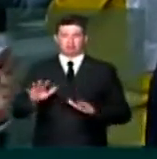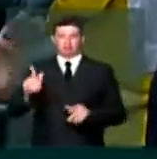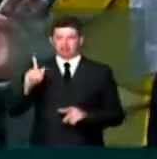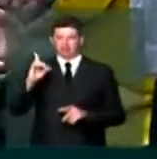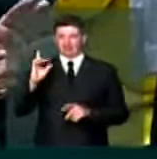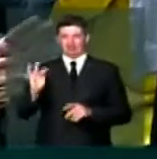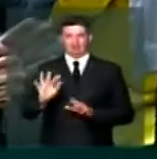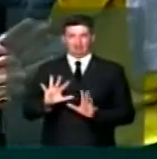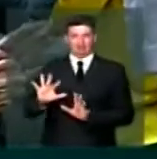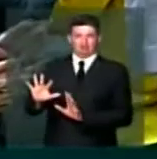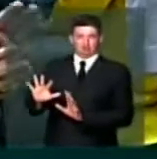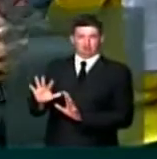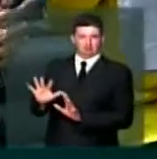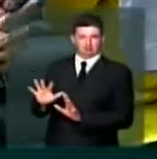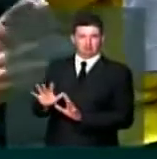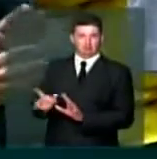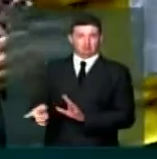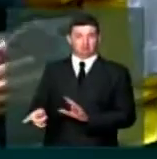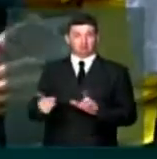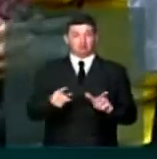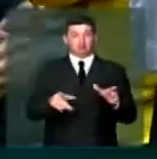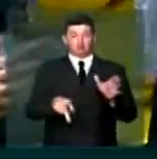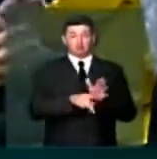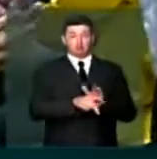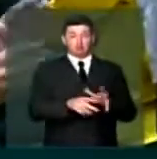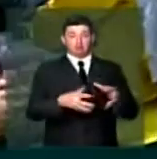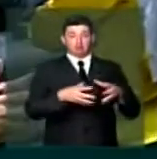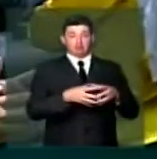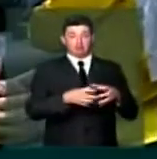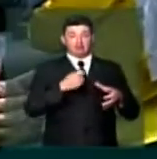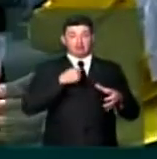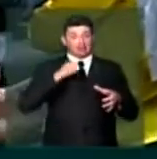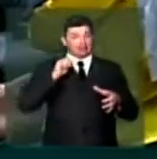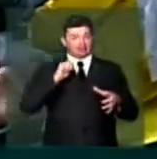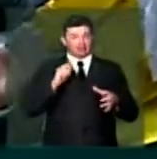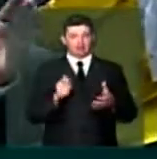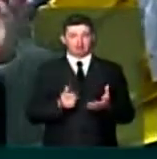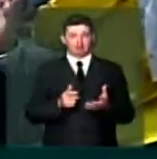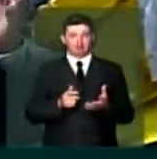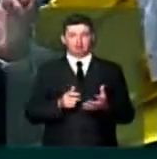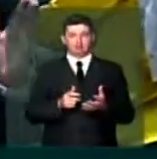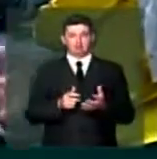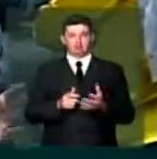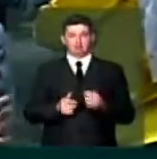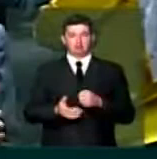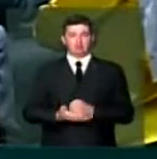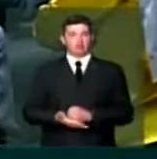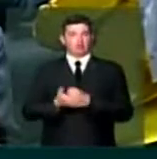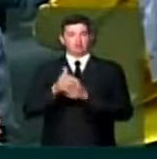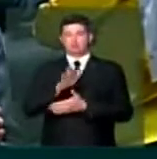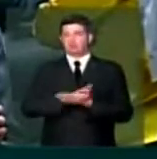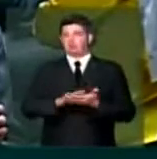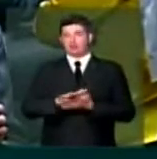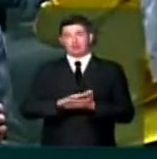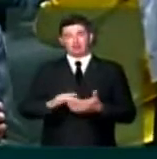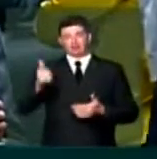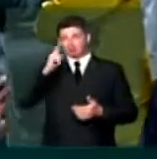GDF, e outro que trata da questão das atribuições dos delegados, não ajudou no